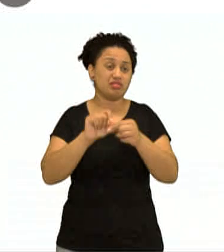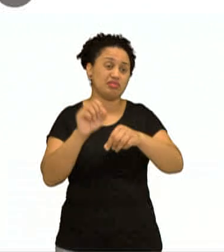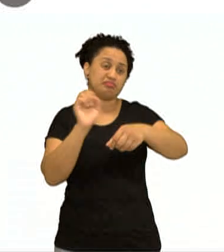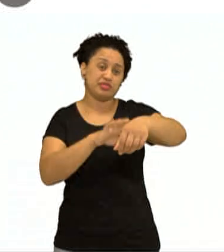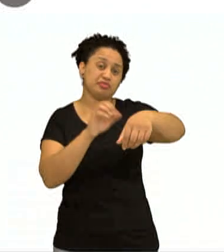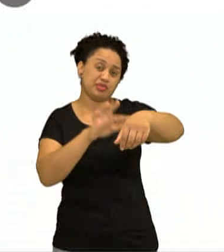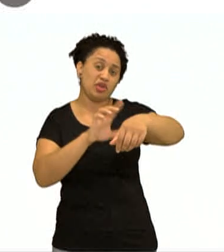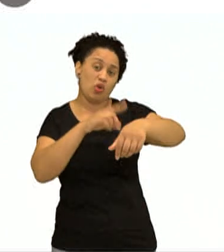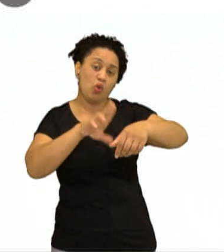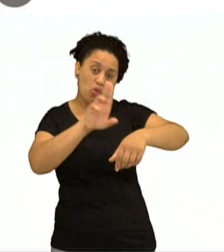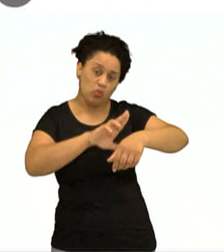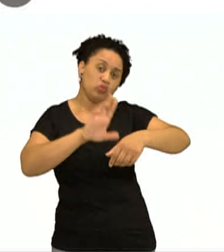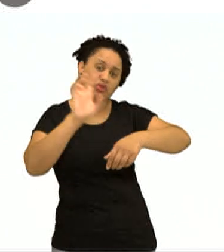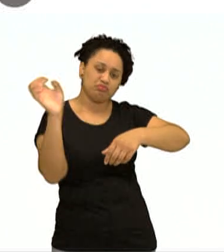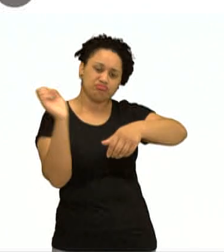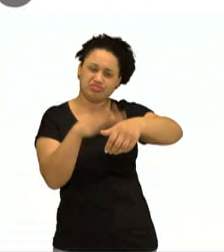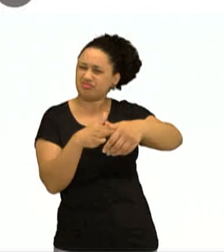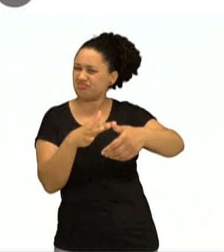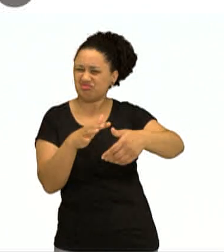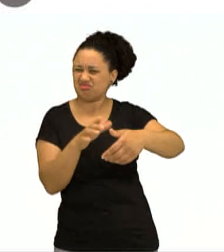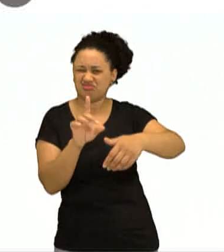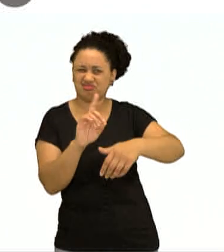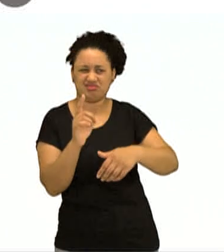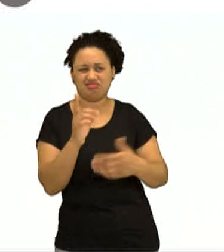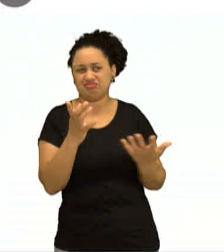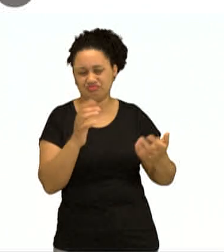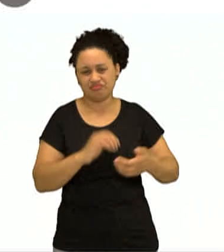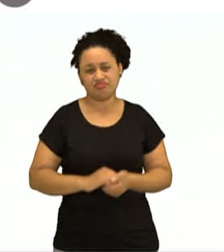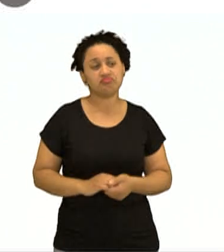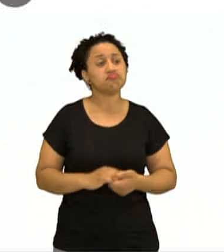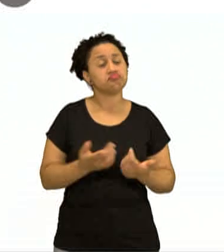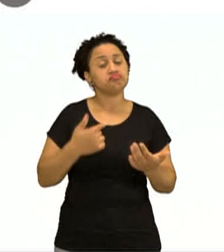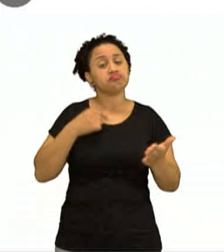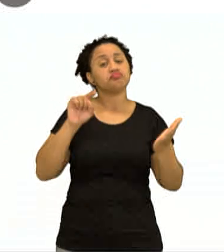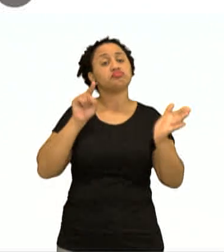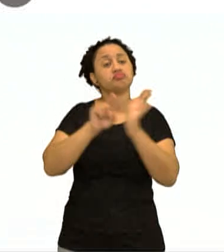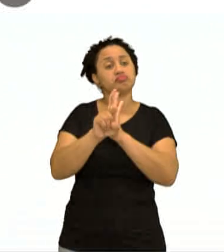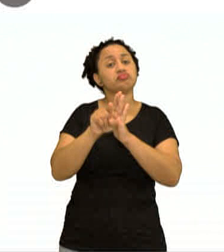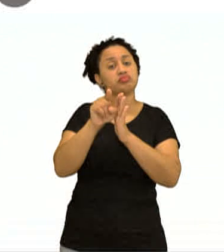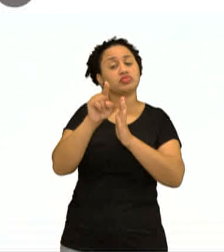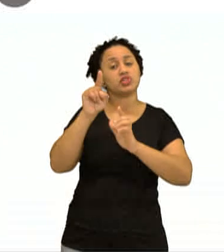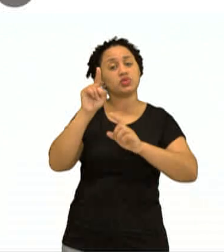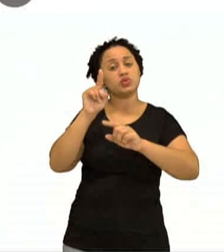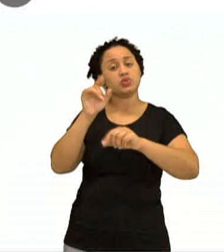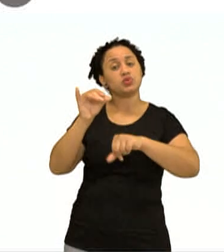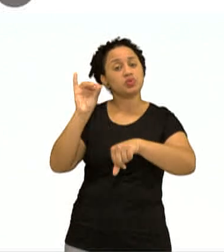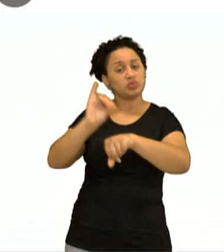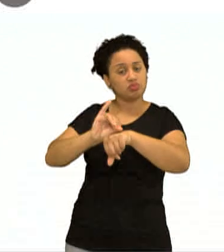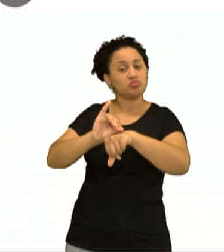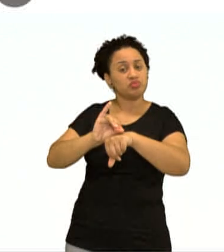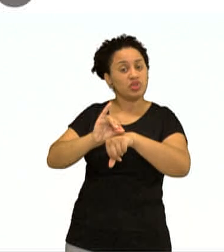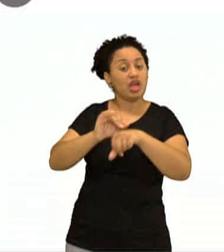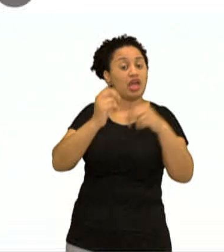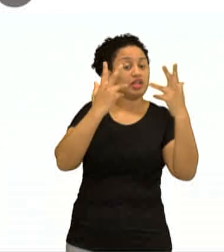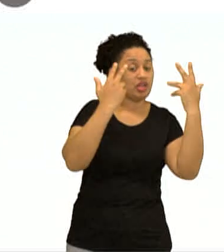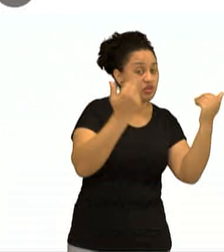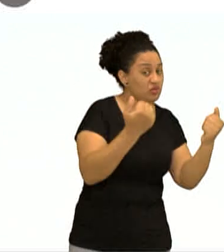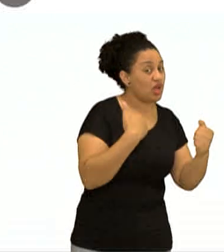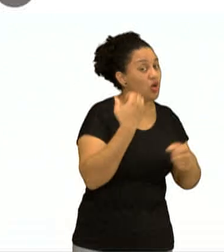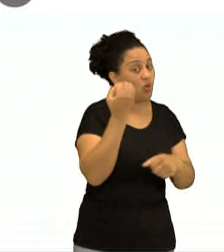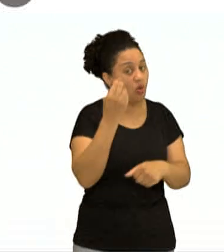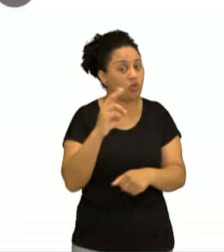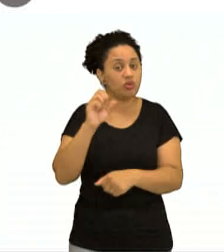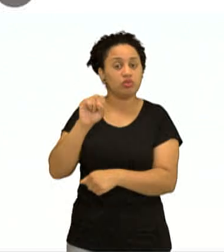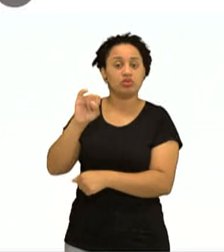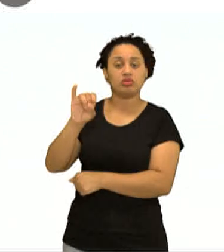materiais depois de utilizar? Não, né? Pergunto, será que esses objetos aqui são naturais ou são